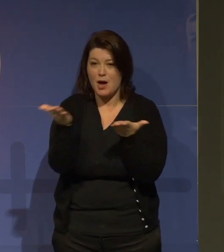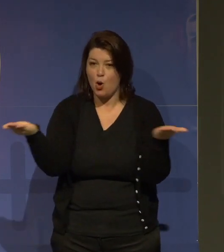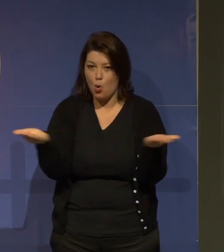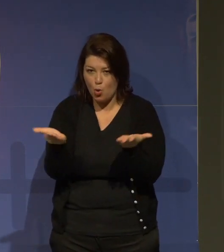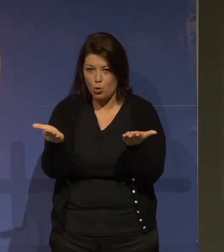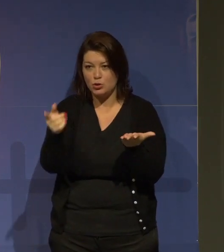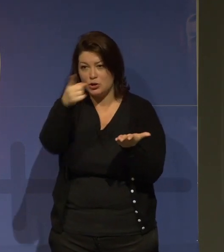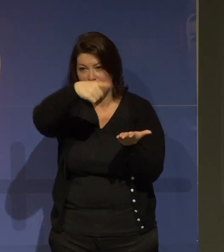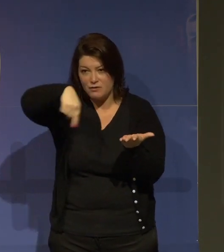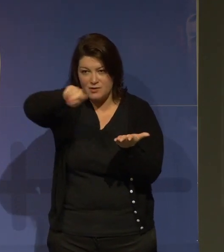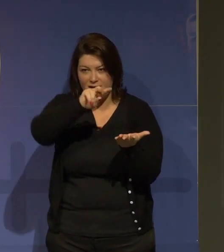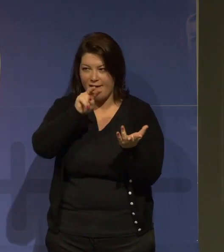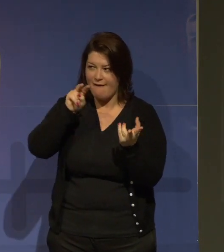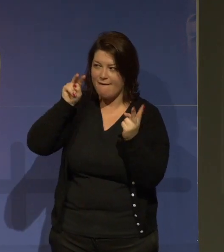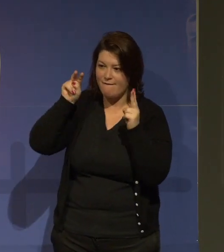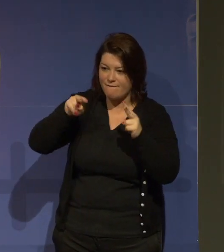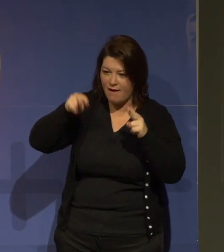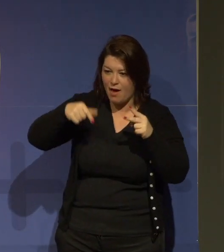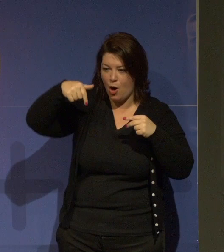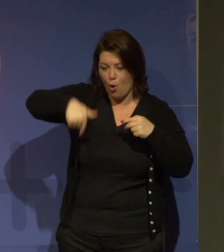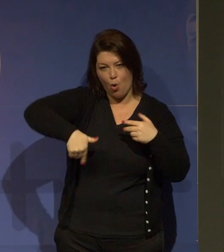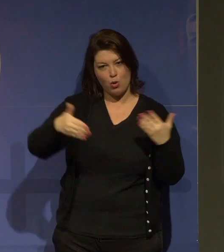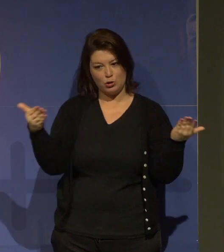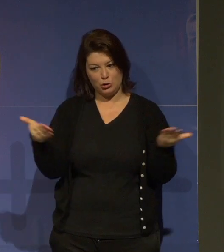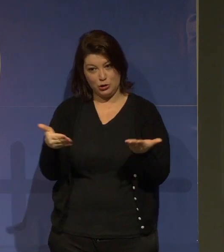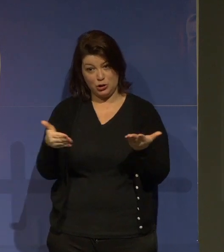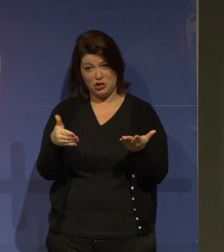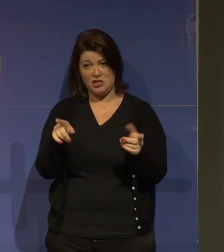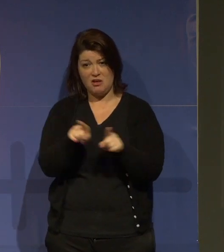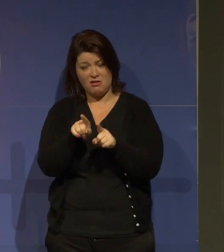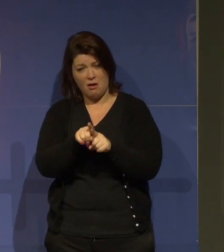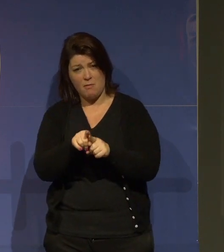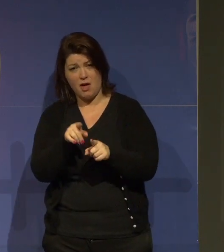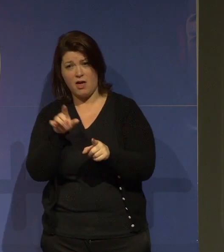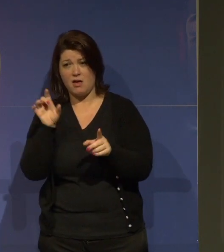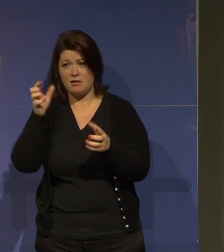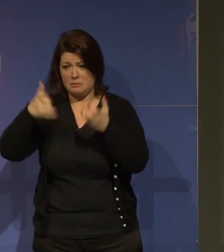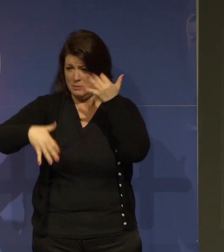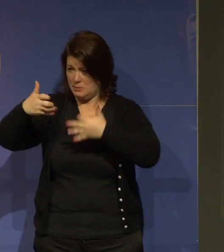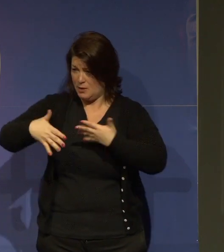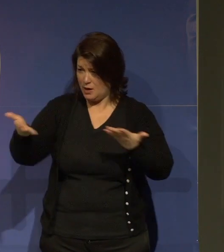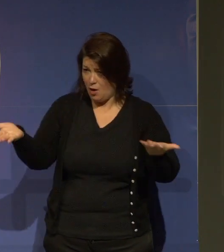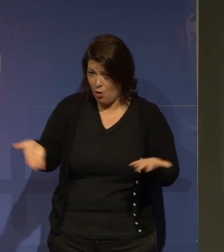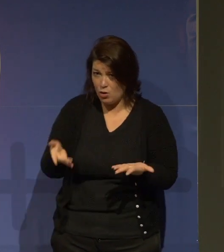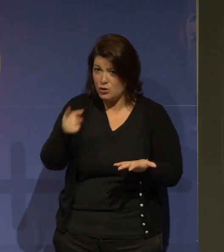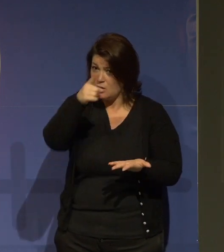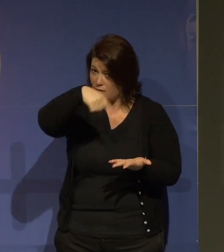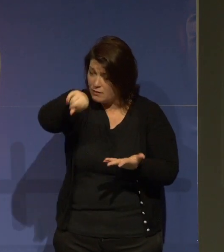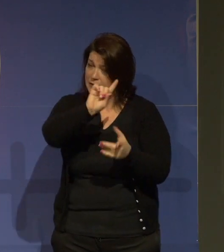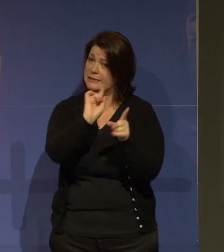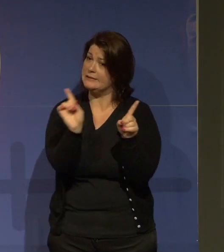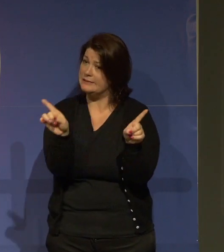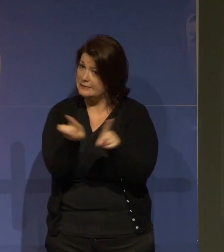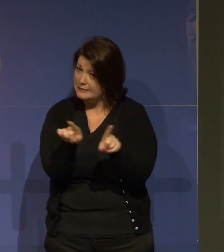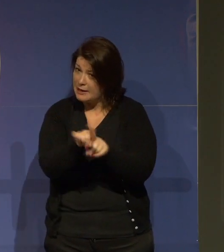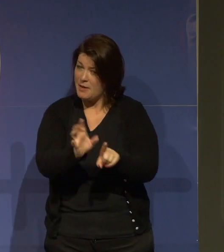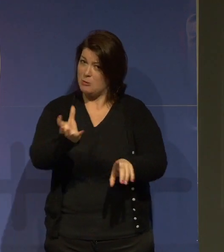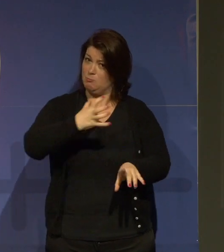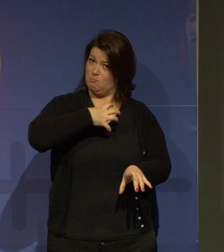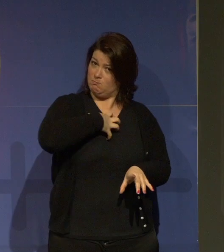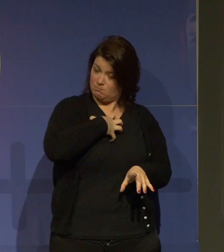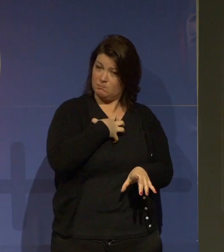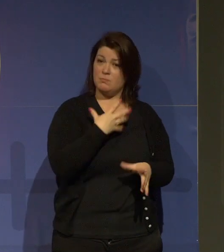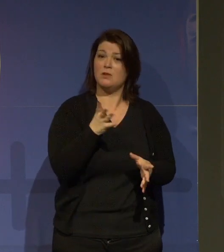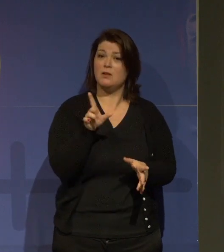vão ver aqui durante o dia, né, com esses argumentos que eu acabei de trazer, que vocês também se